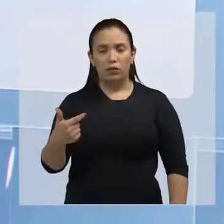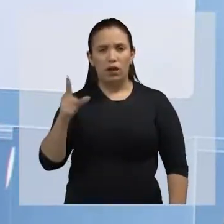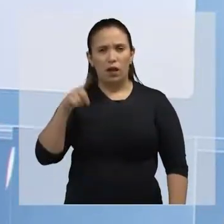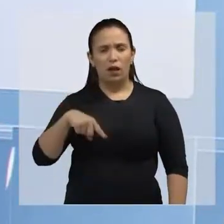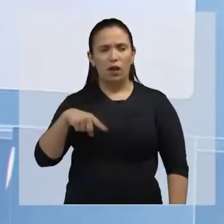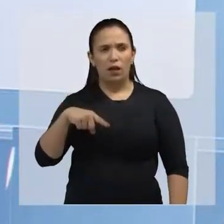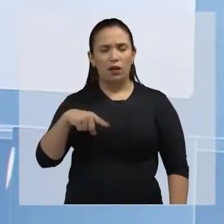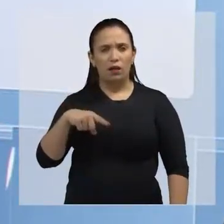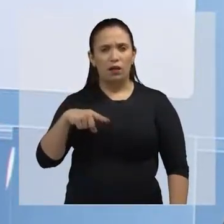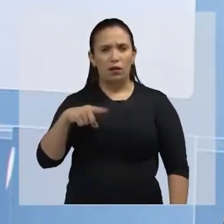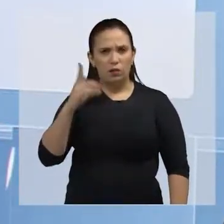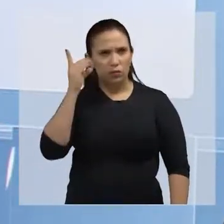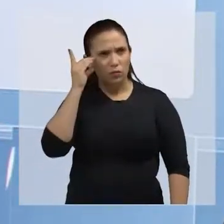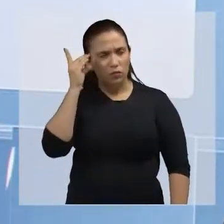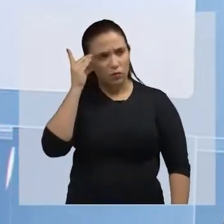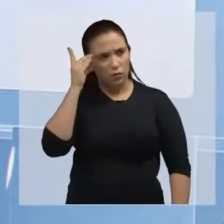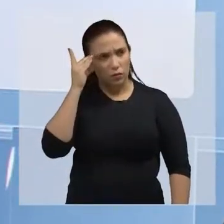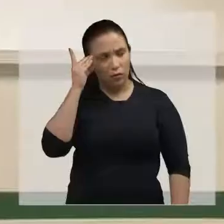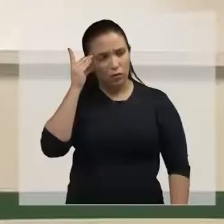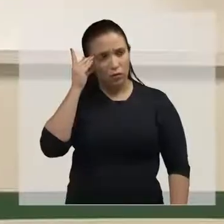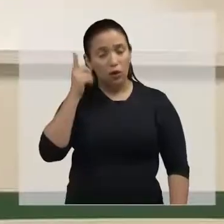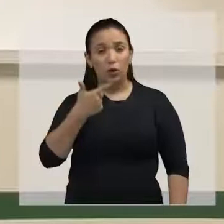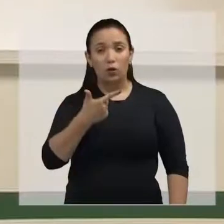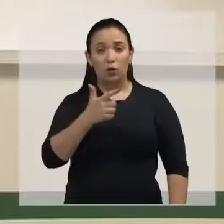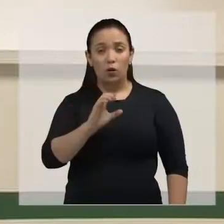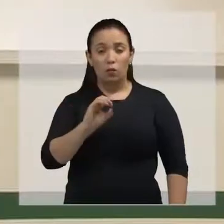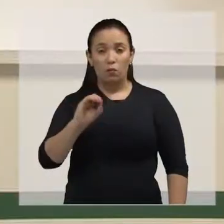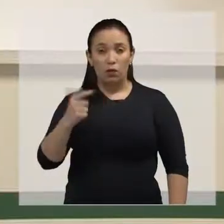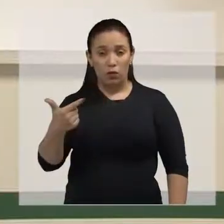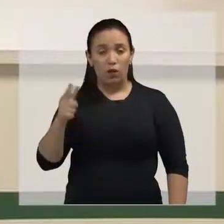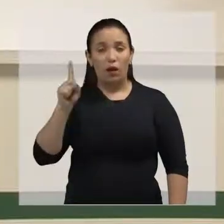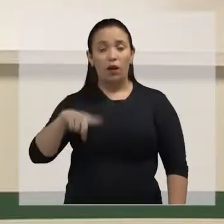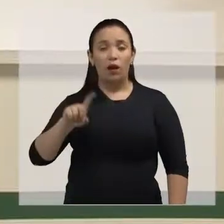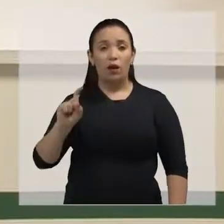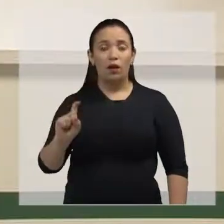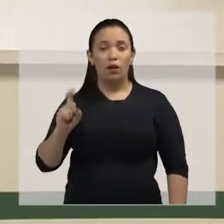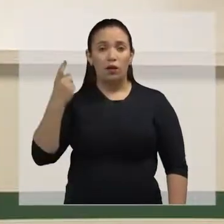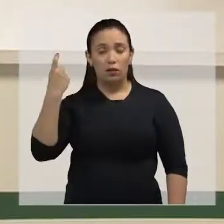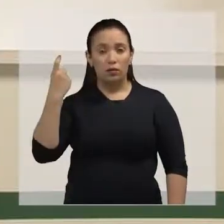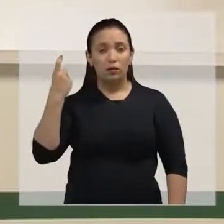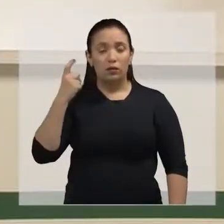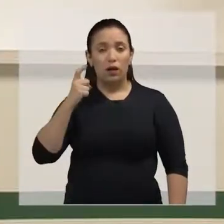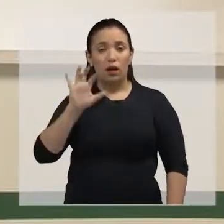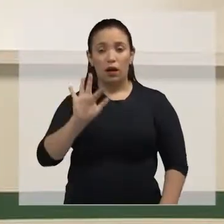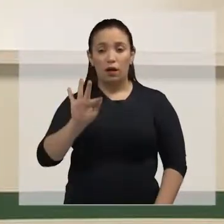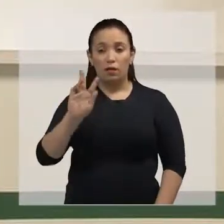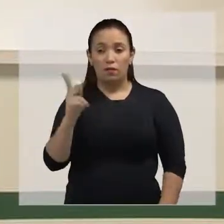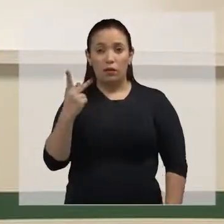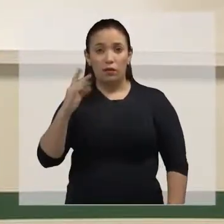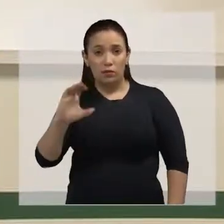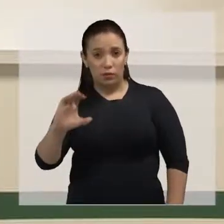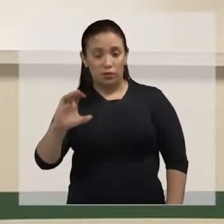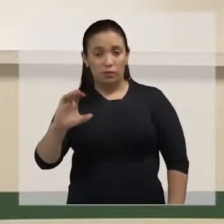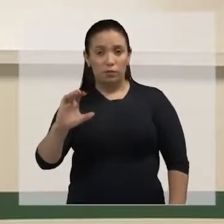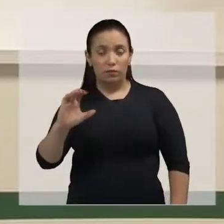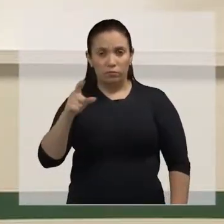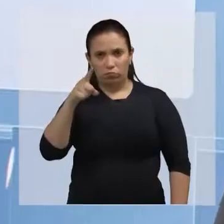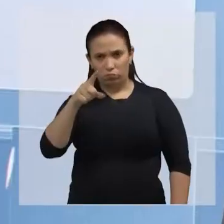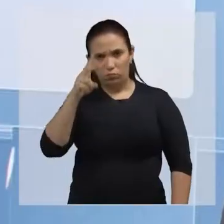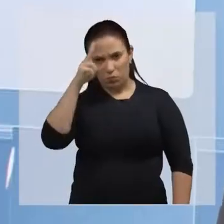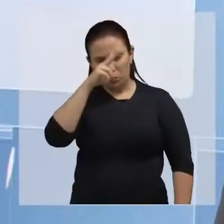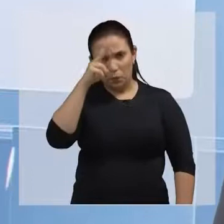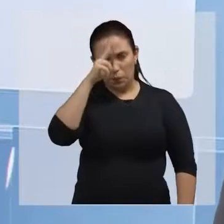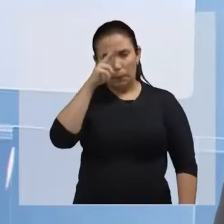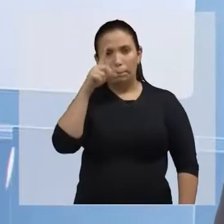né? 2002, 2012. 2002, tempo do Lula. Era na Fernando Henrique Cardoso. No tempo da Fernando Cardoso, Se lembra que